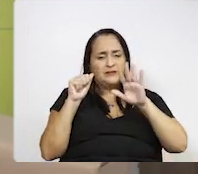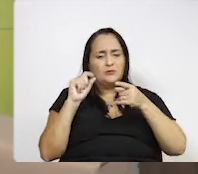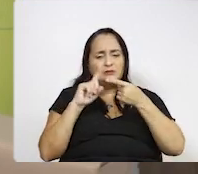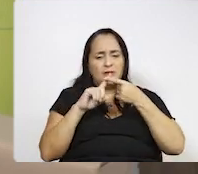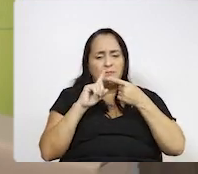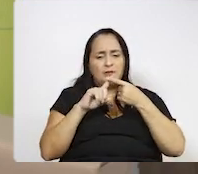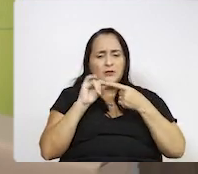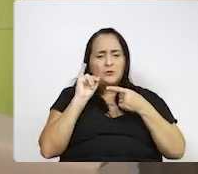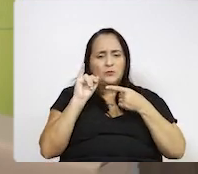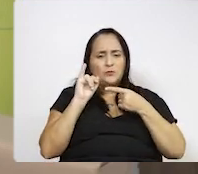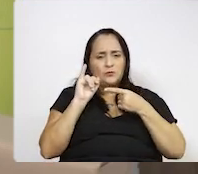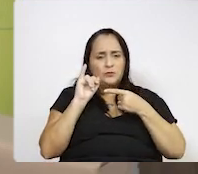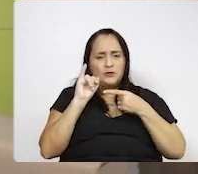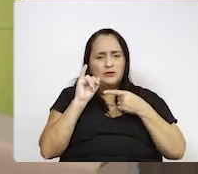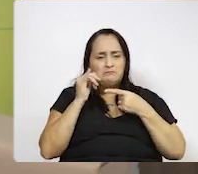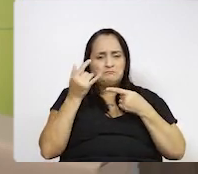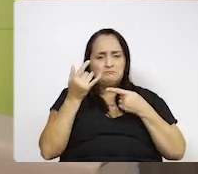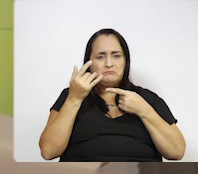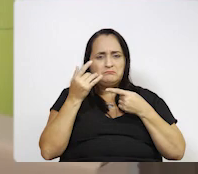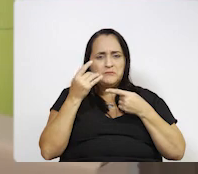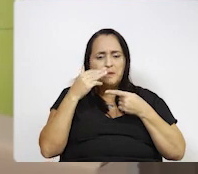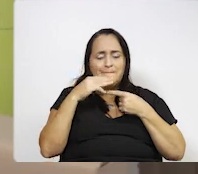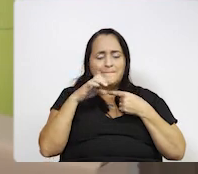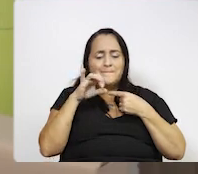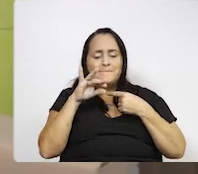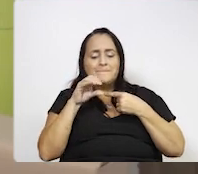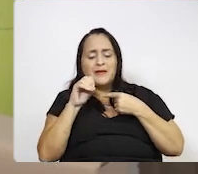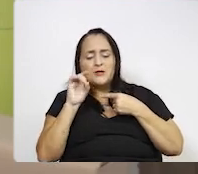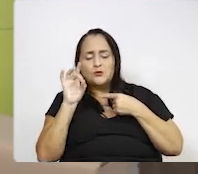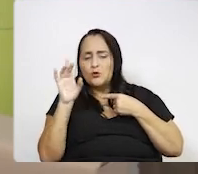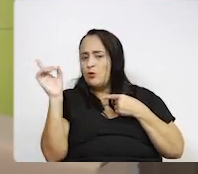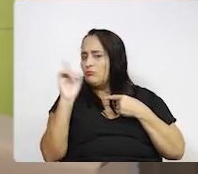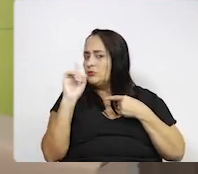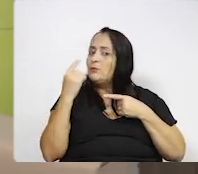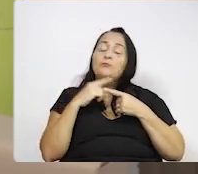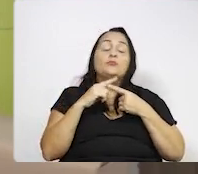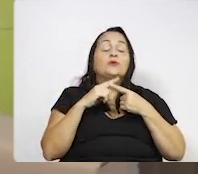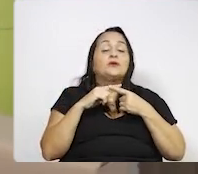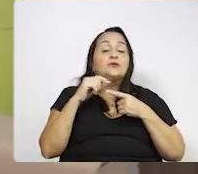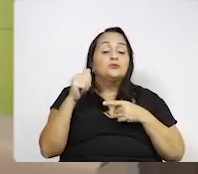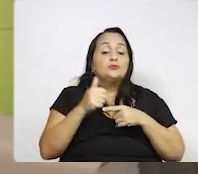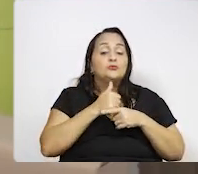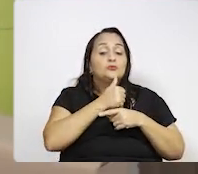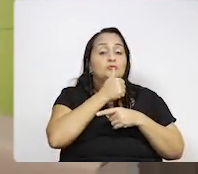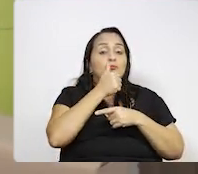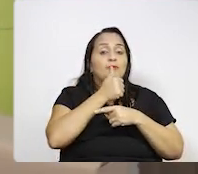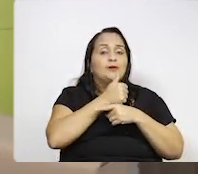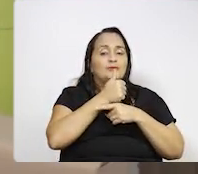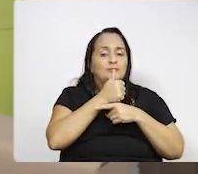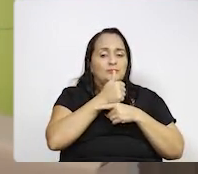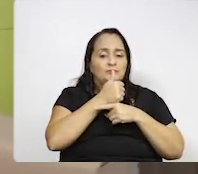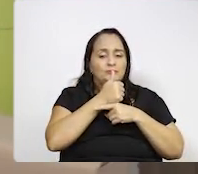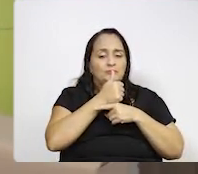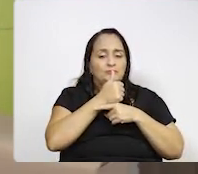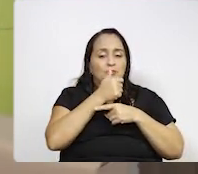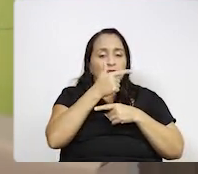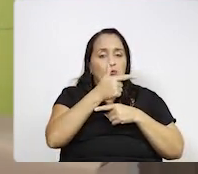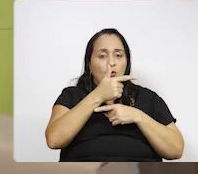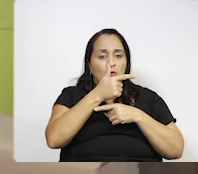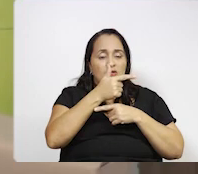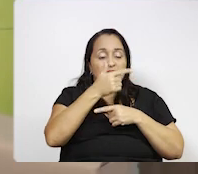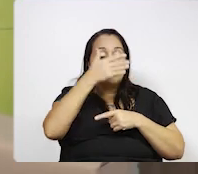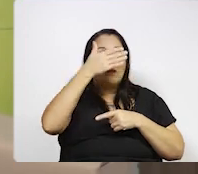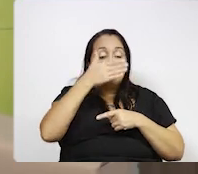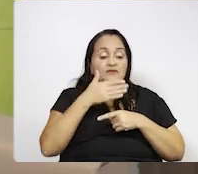meio. Olha o 2 na frente, então presta atenção nesses detalhes. O número aqui não é meio, o